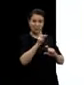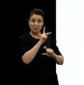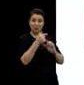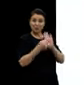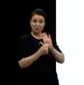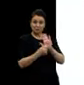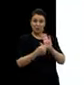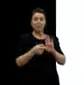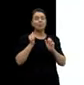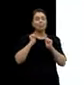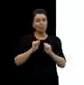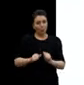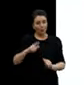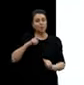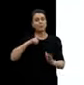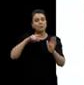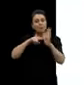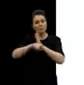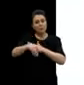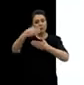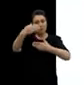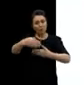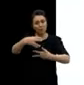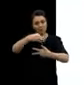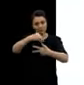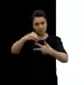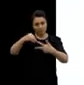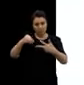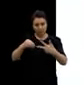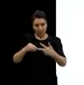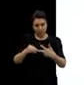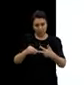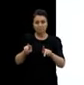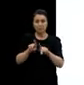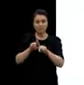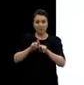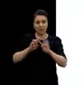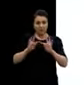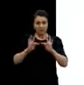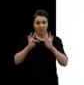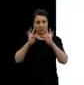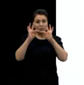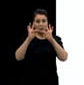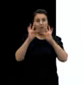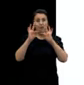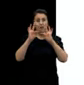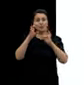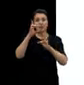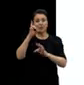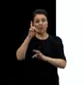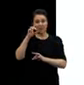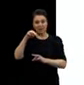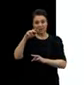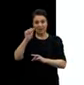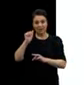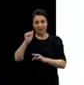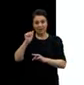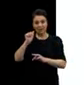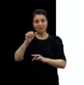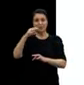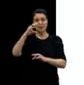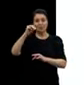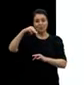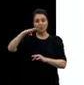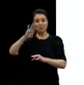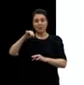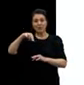questão no Enem dessa questão aí, de tecnologia do DNA recombinante. Bom, o que seria isso?